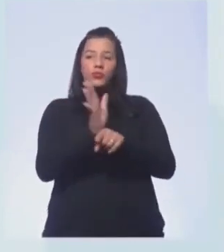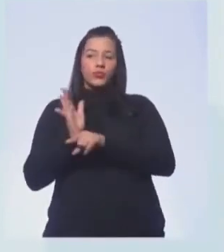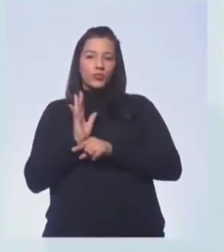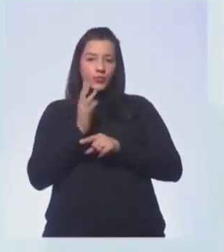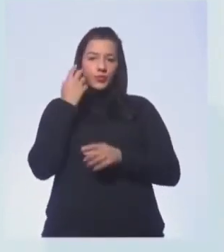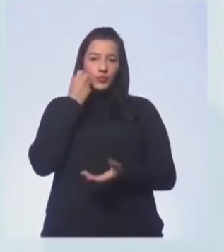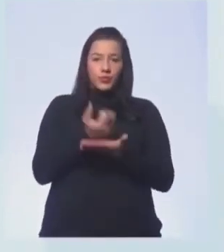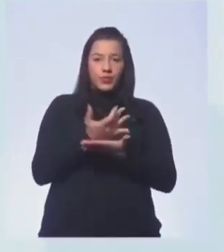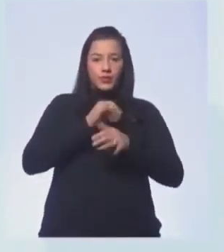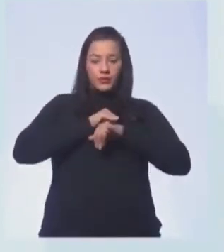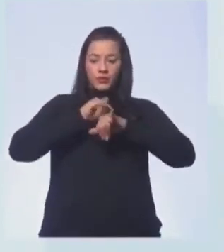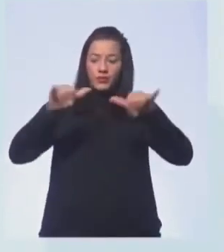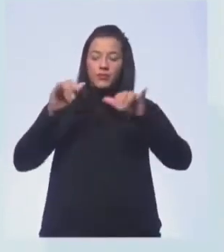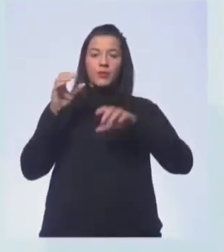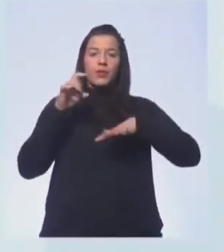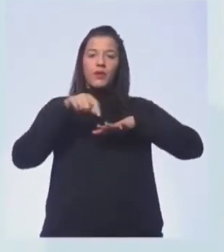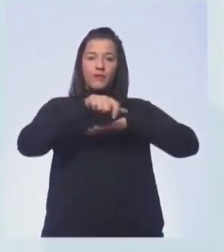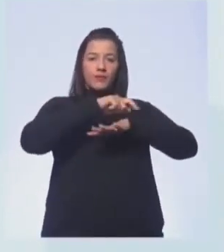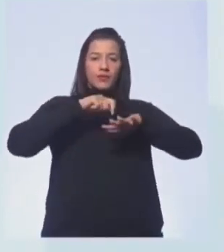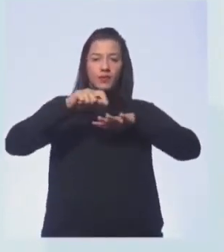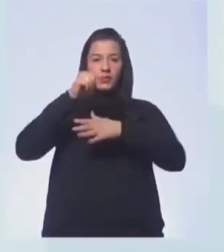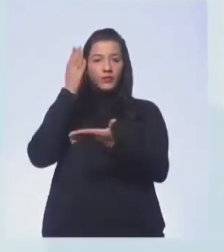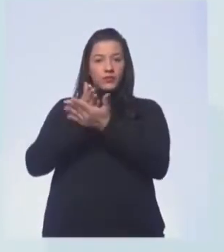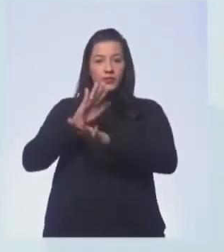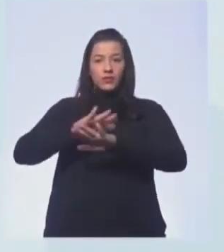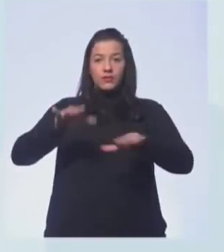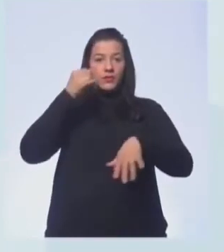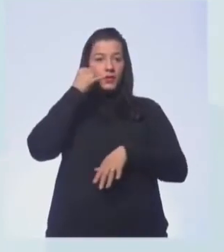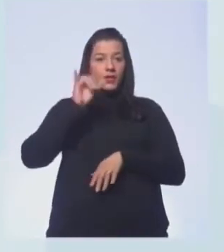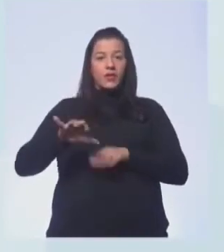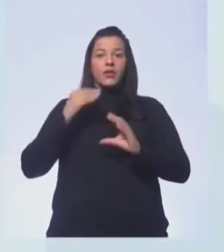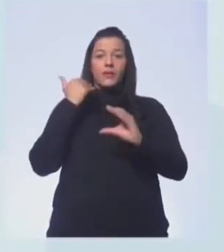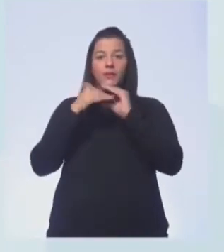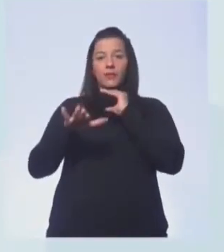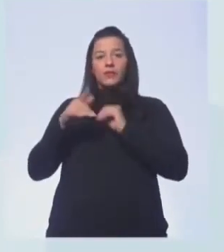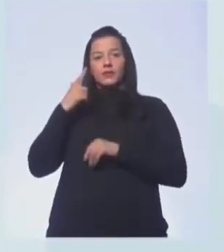fake news. Mande professor ou professora e poste na minha página